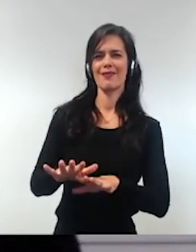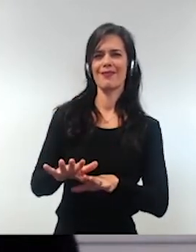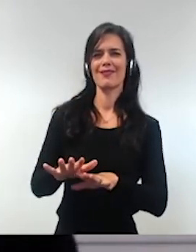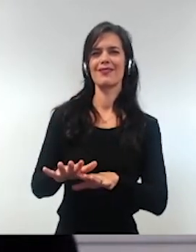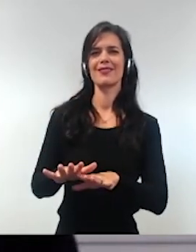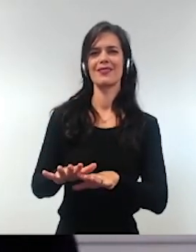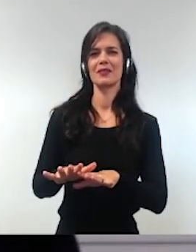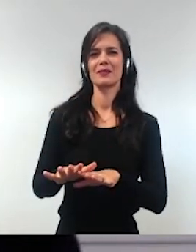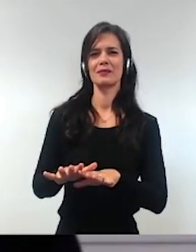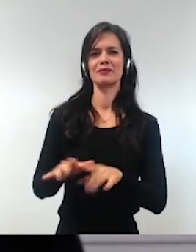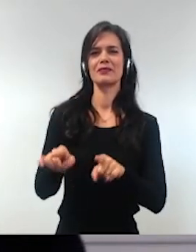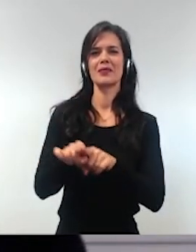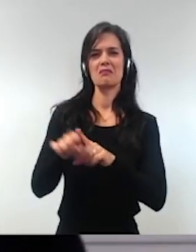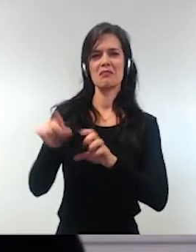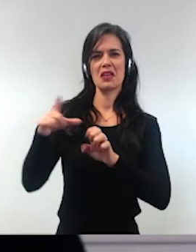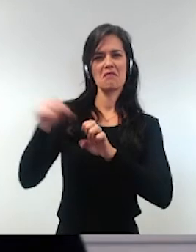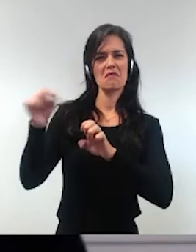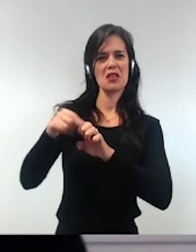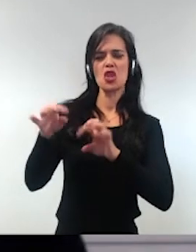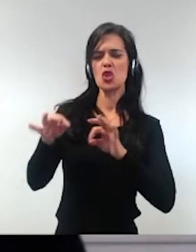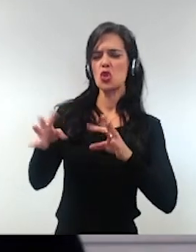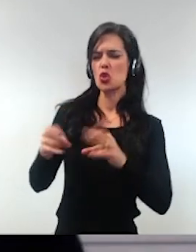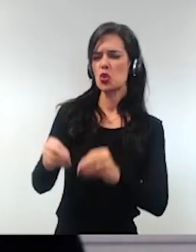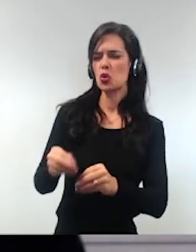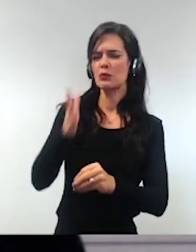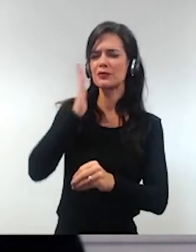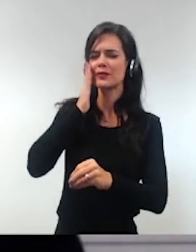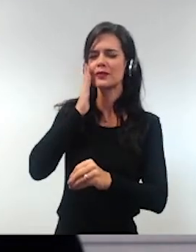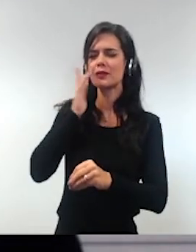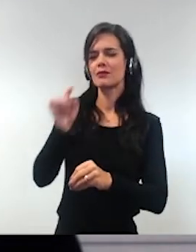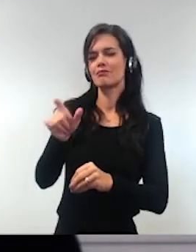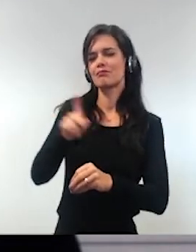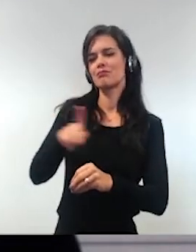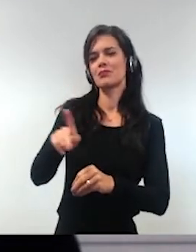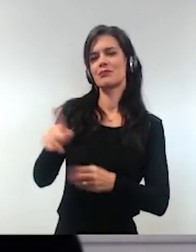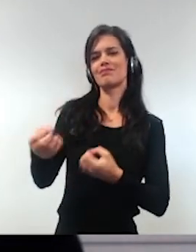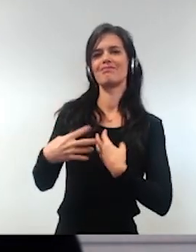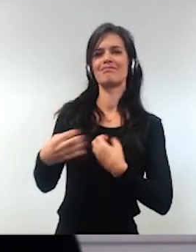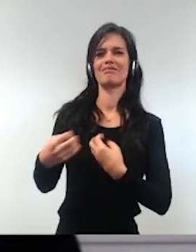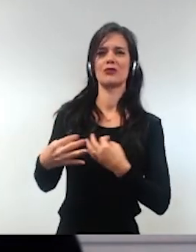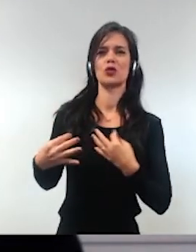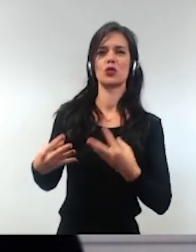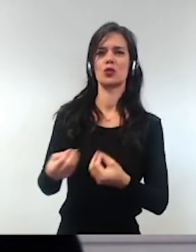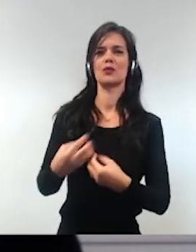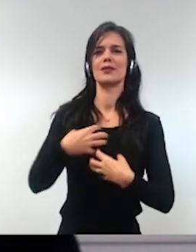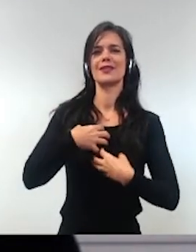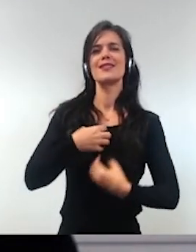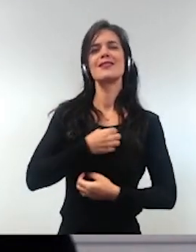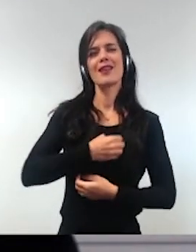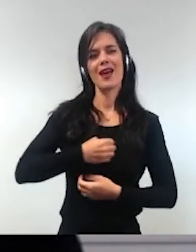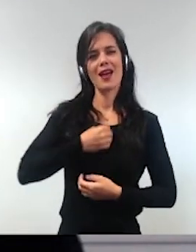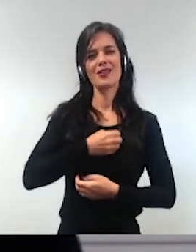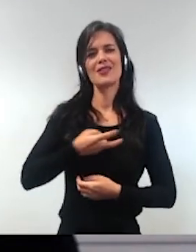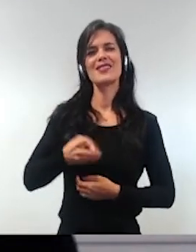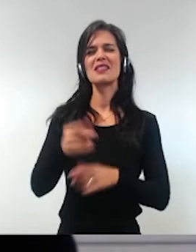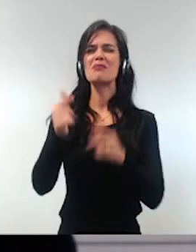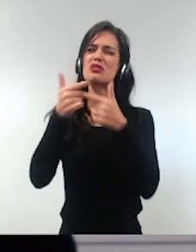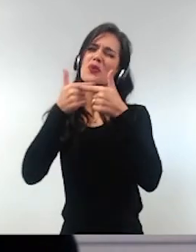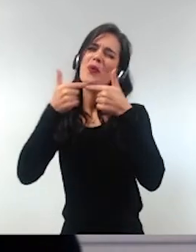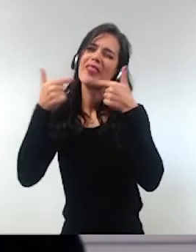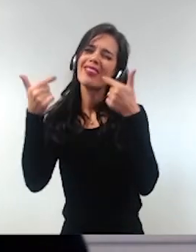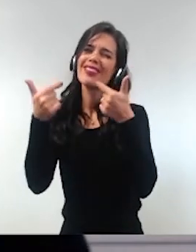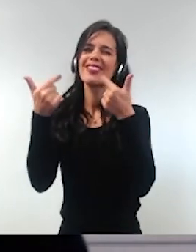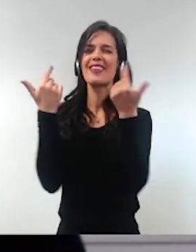na parte de empreendimentos, tudo que sei, devo a ele. Então, é uma pessoa que deixa saudade, sempre sorridente, sempre